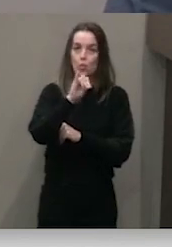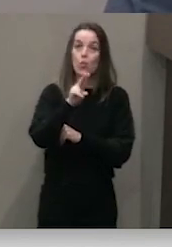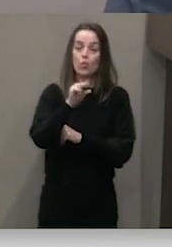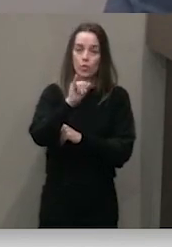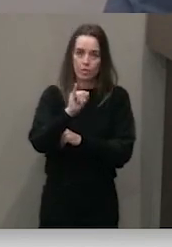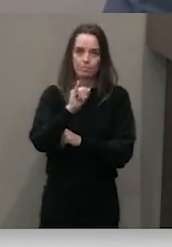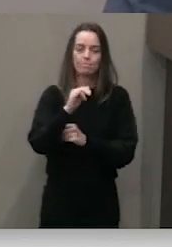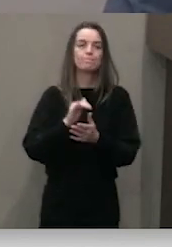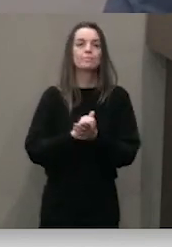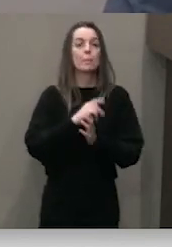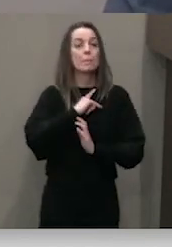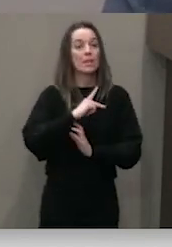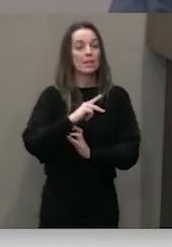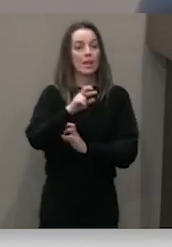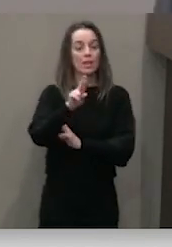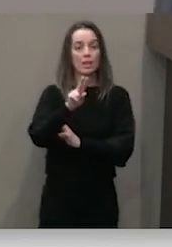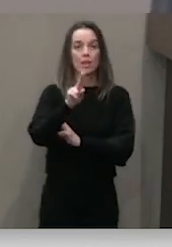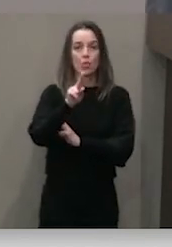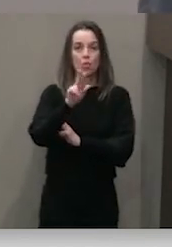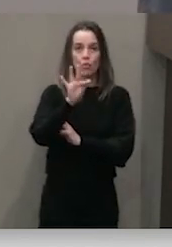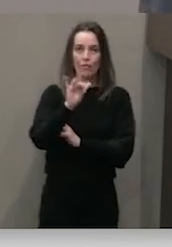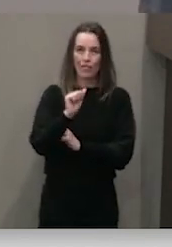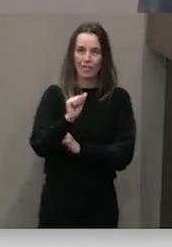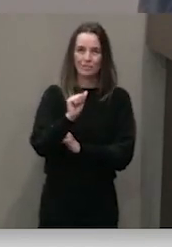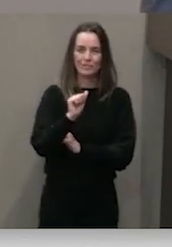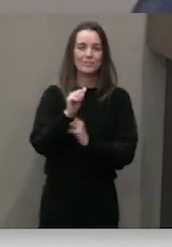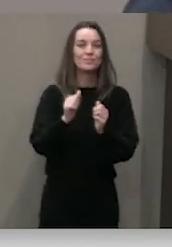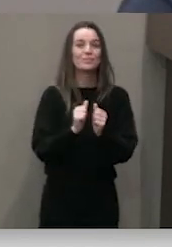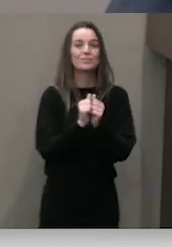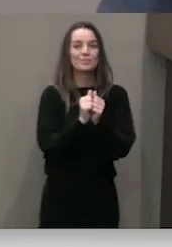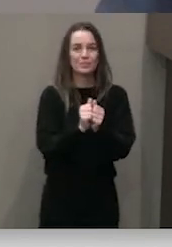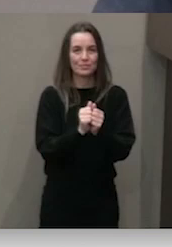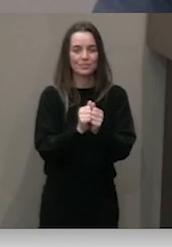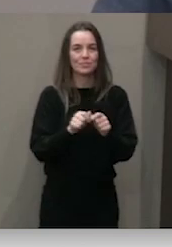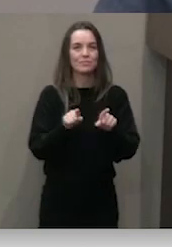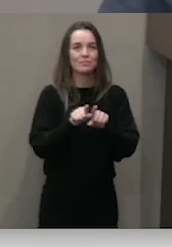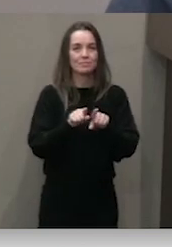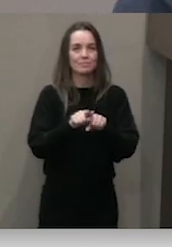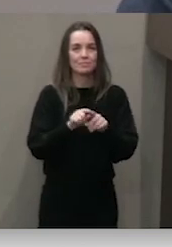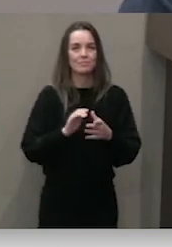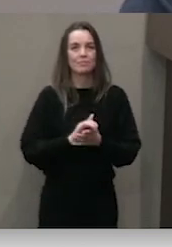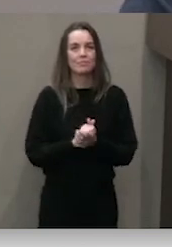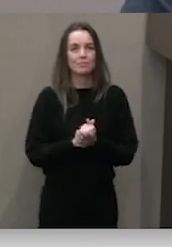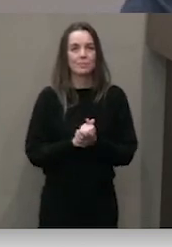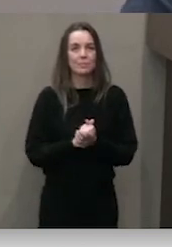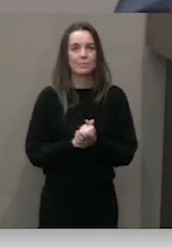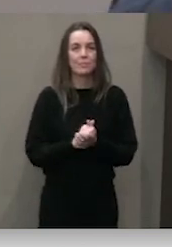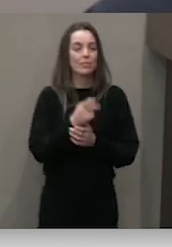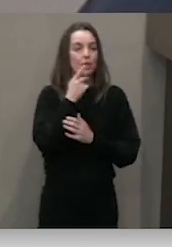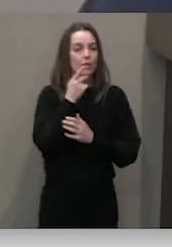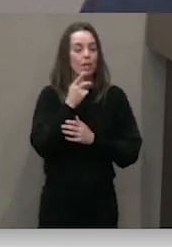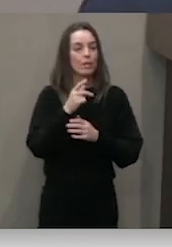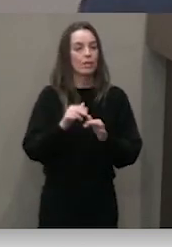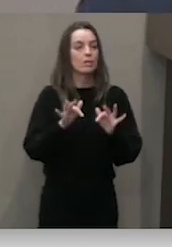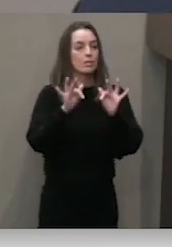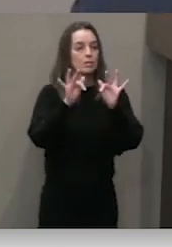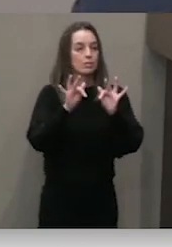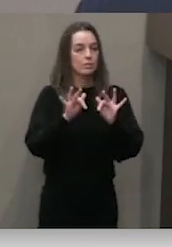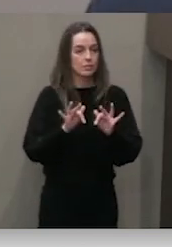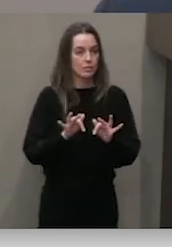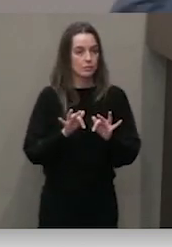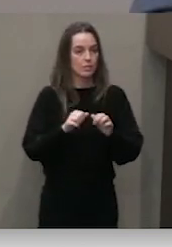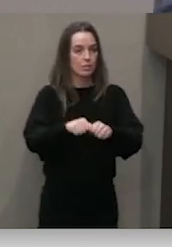Rufa, e conjuntamente, então, declaro encerrada